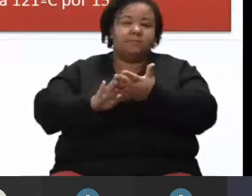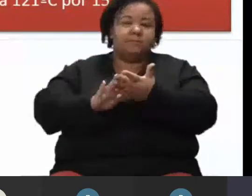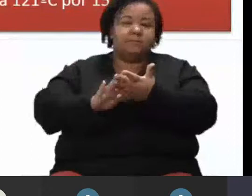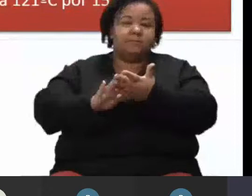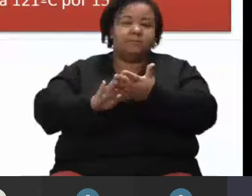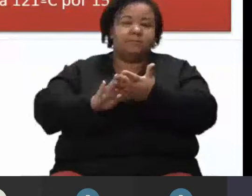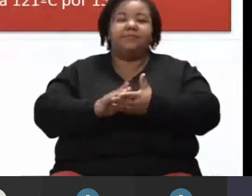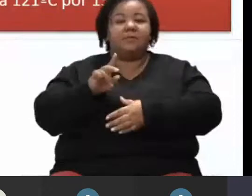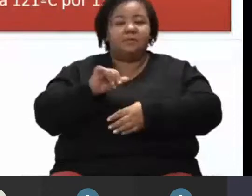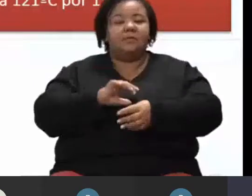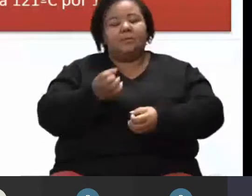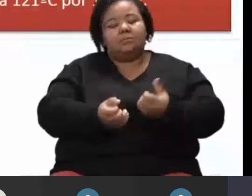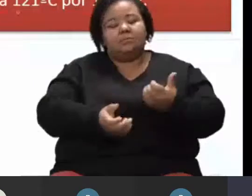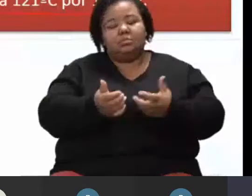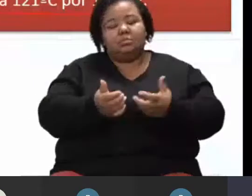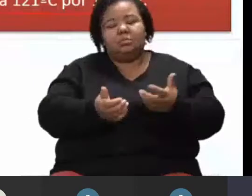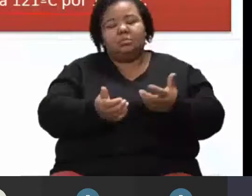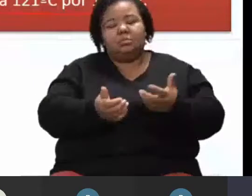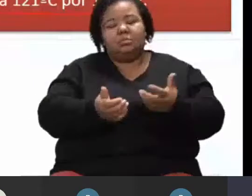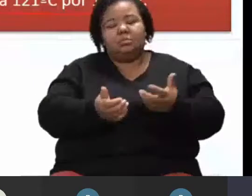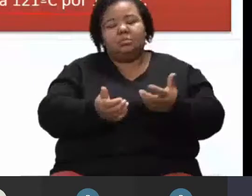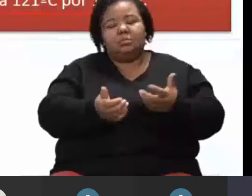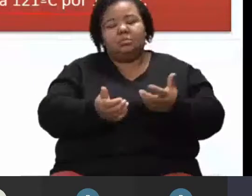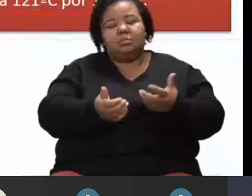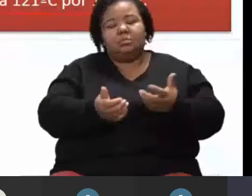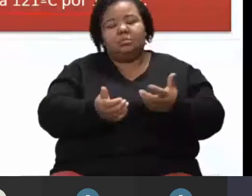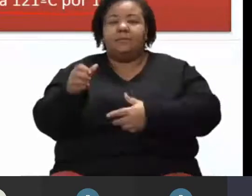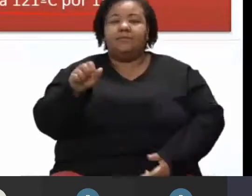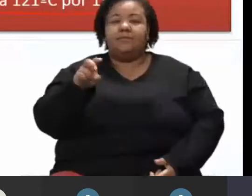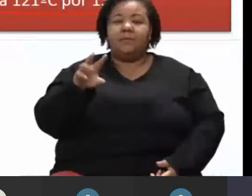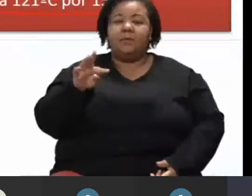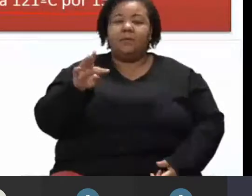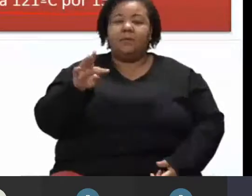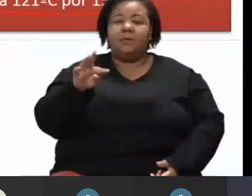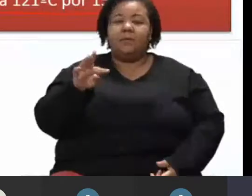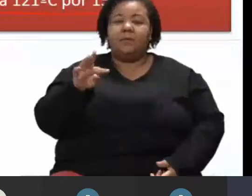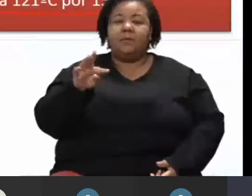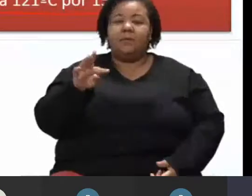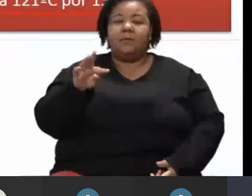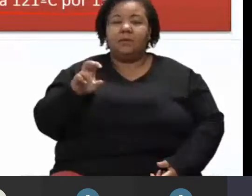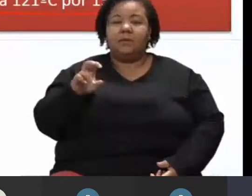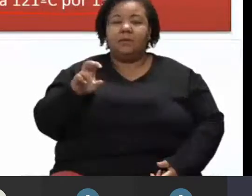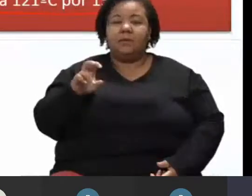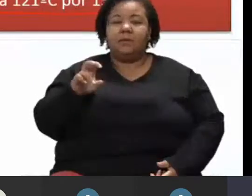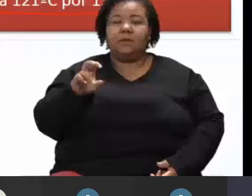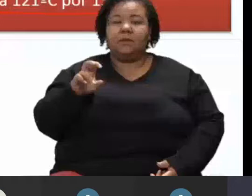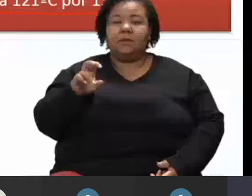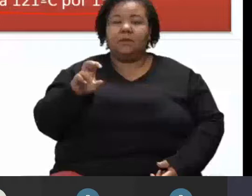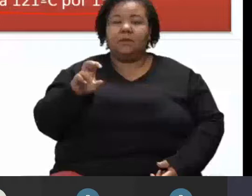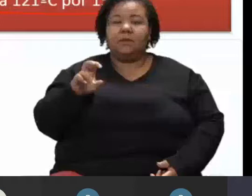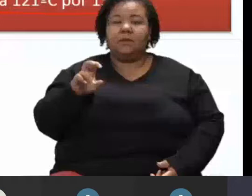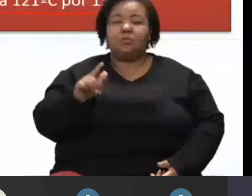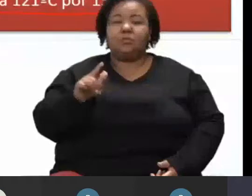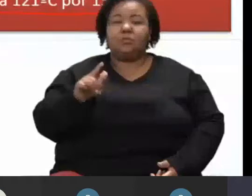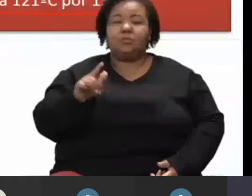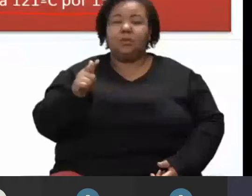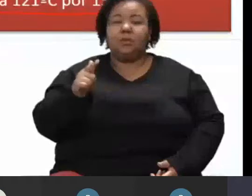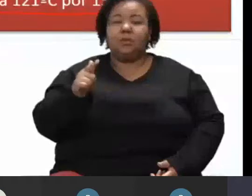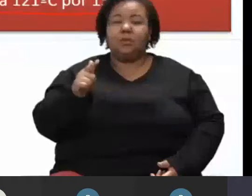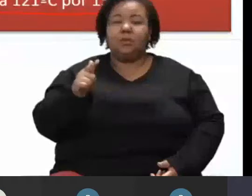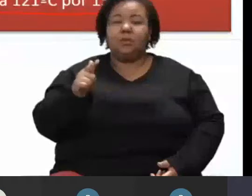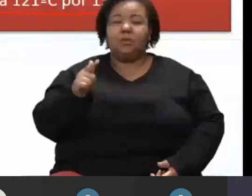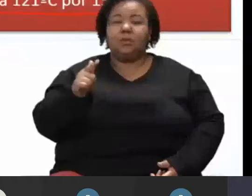fusão e depois vai levar para a autoclave a 121 graus por 15 minutos. Quem vai autoclavar, então, esse meio de